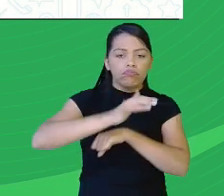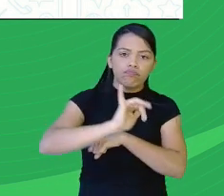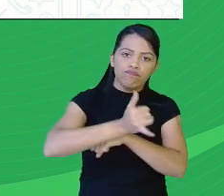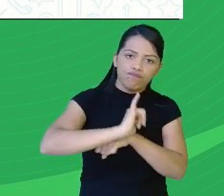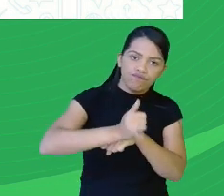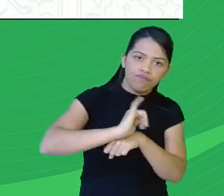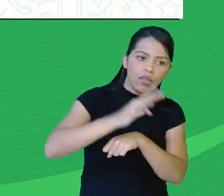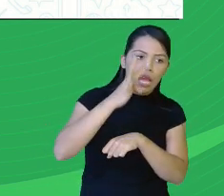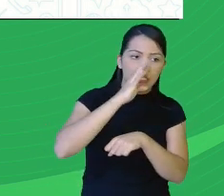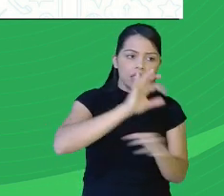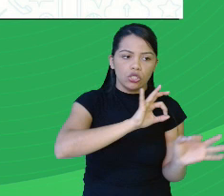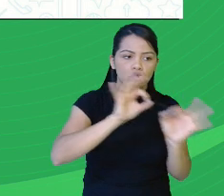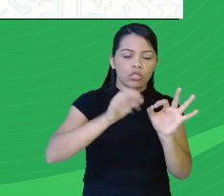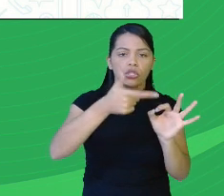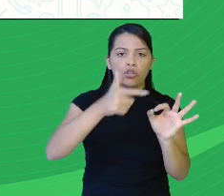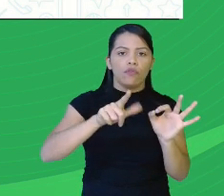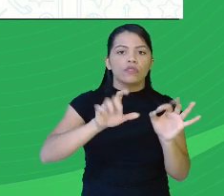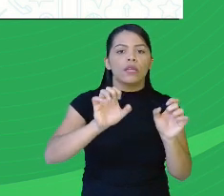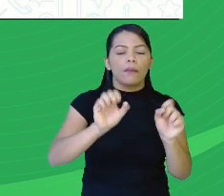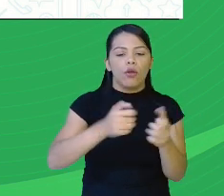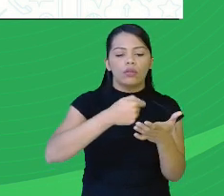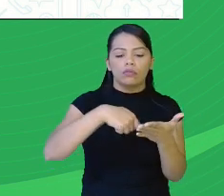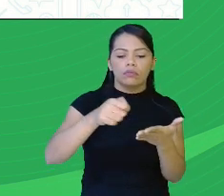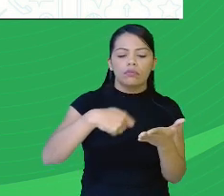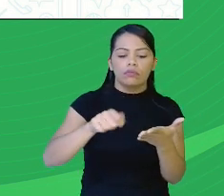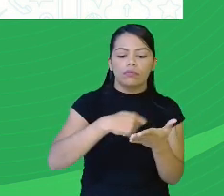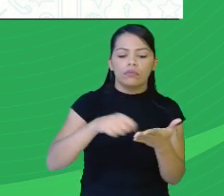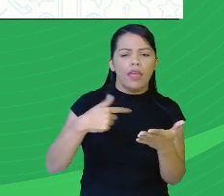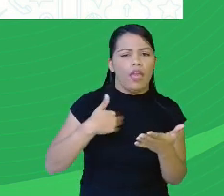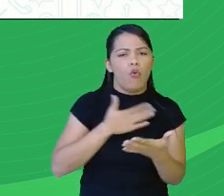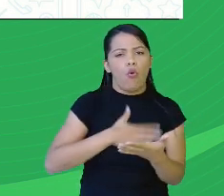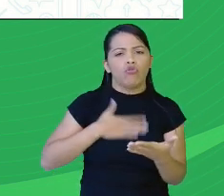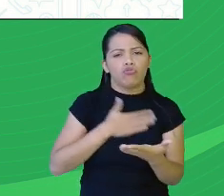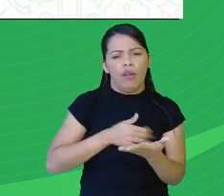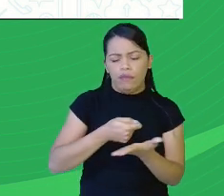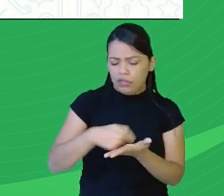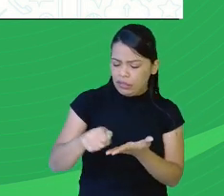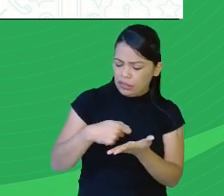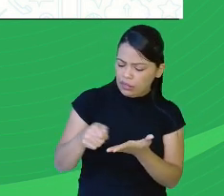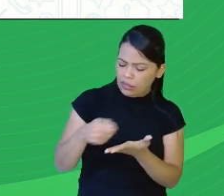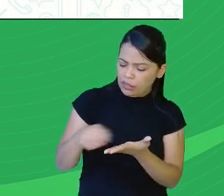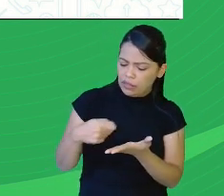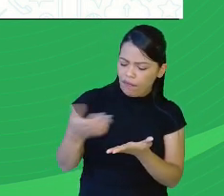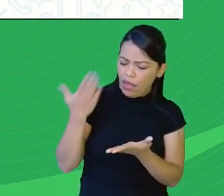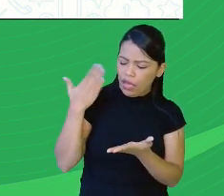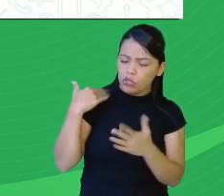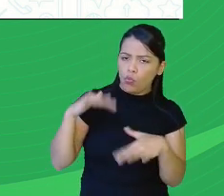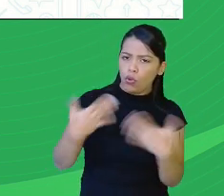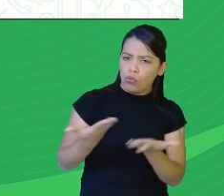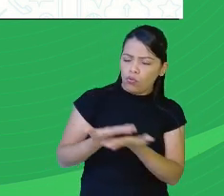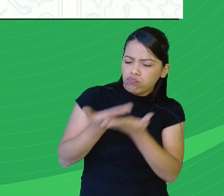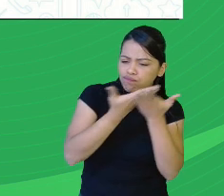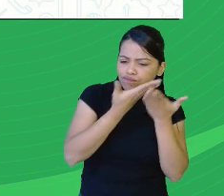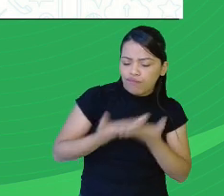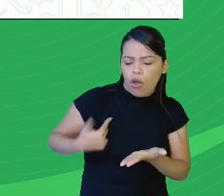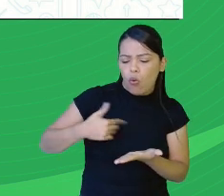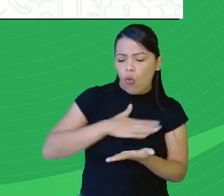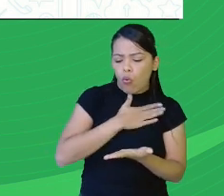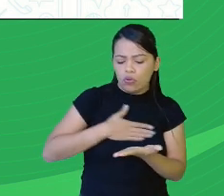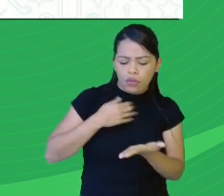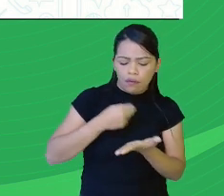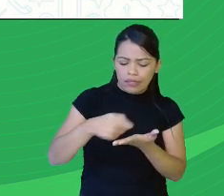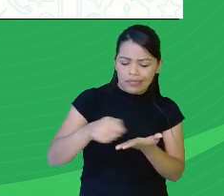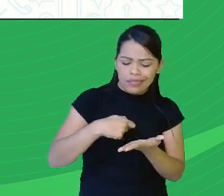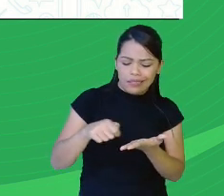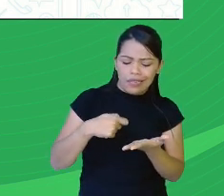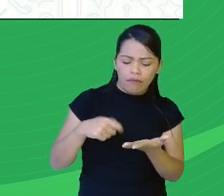goste, né? De escrever. Eu mesmo gostava muito de escrever quando eu estava estudando, porque quando eu escrevia, parecia que entrava mais na minha cabeça. Então, assim, uma